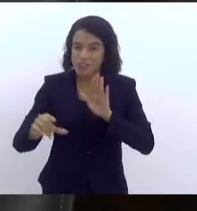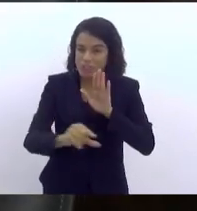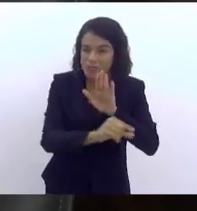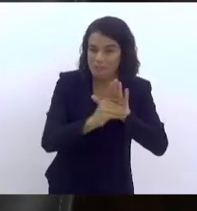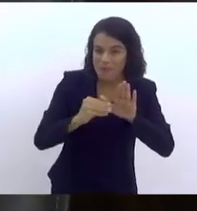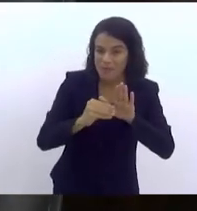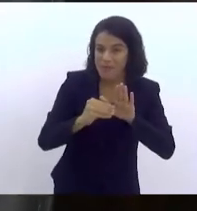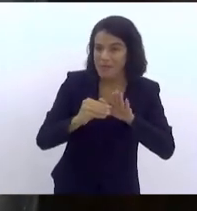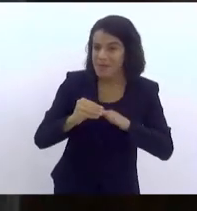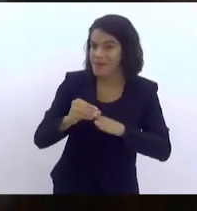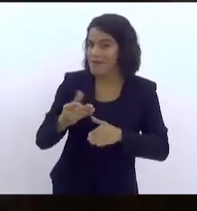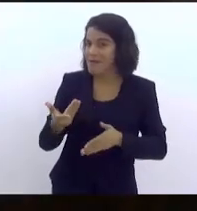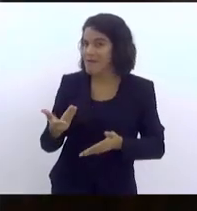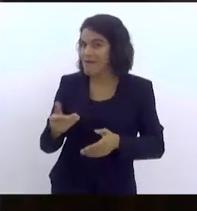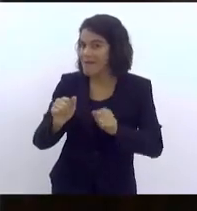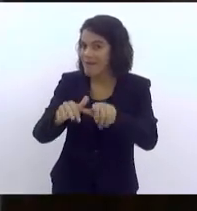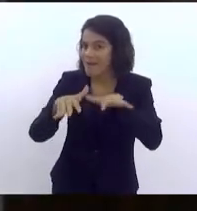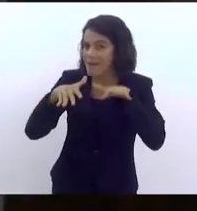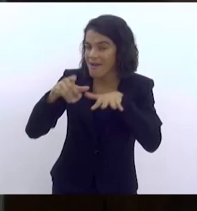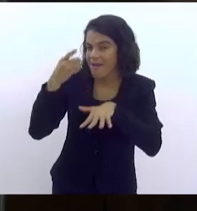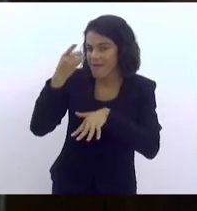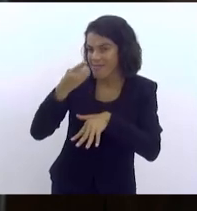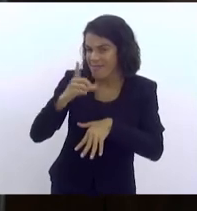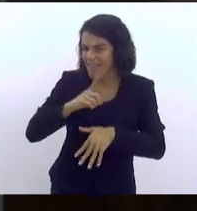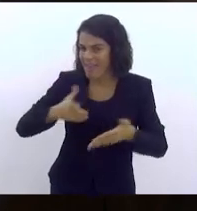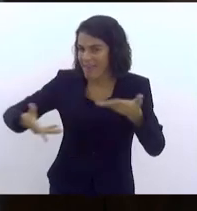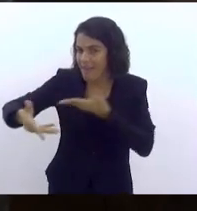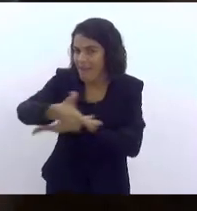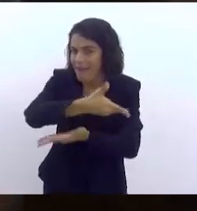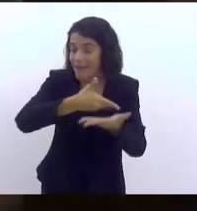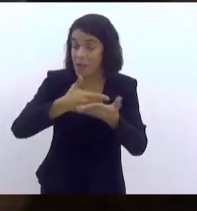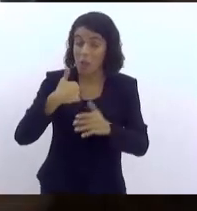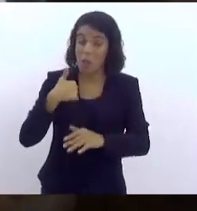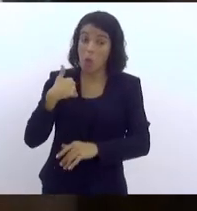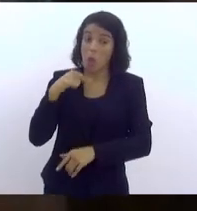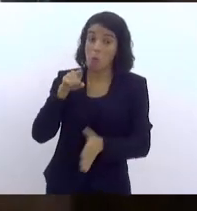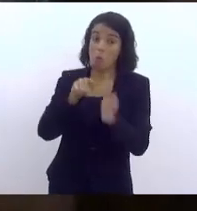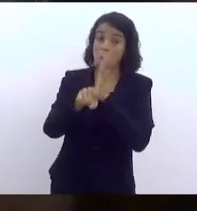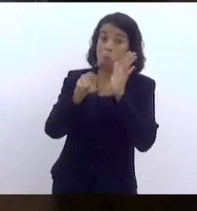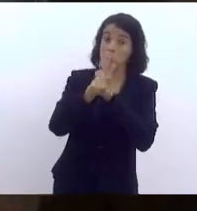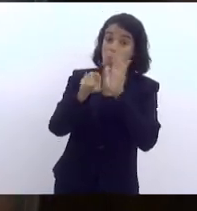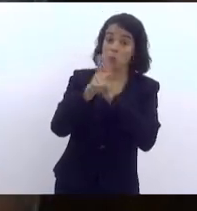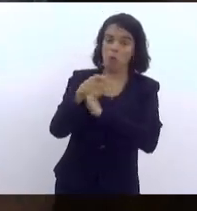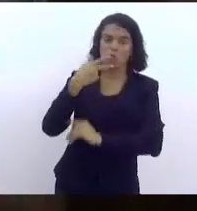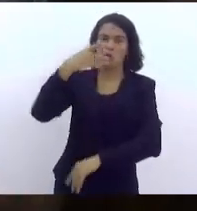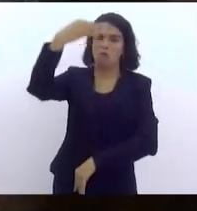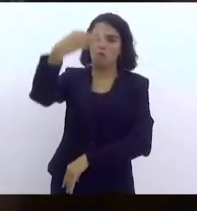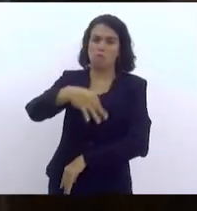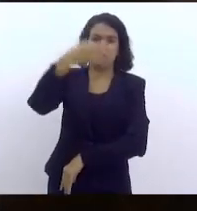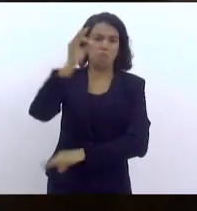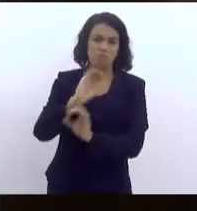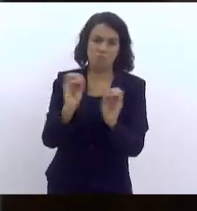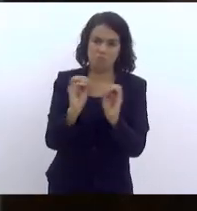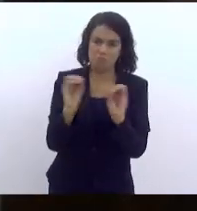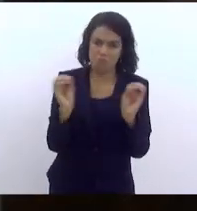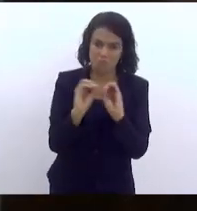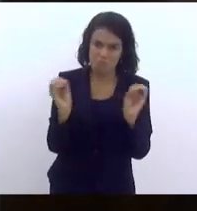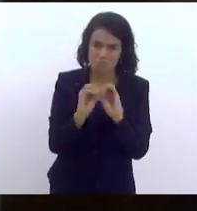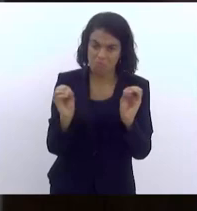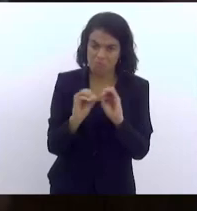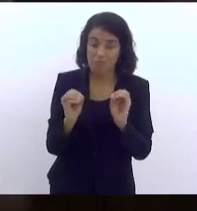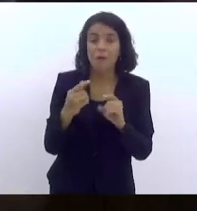Será que haveria alguma relação entre eu estou aqui questionando não estou afirmando nada